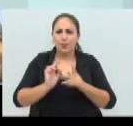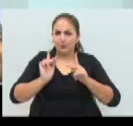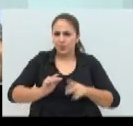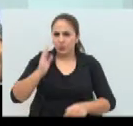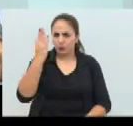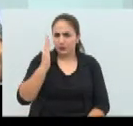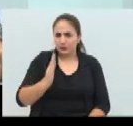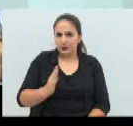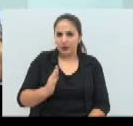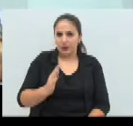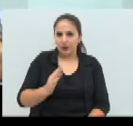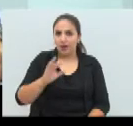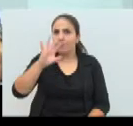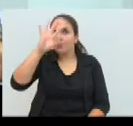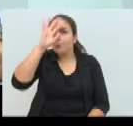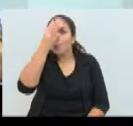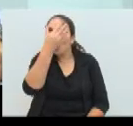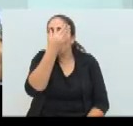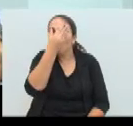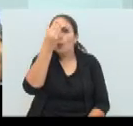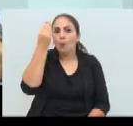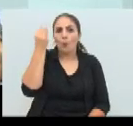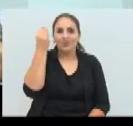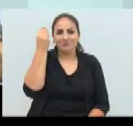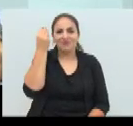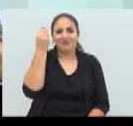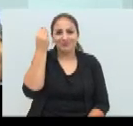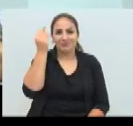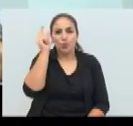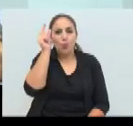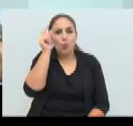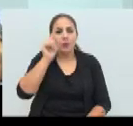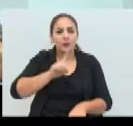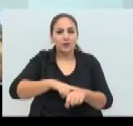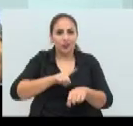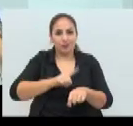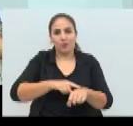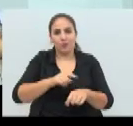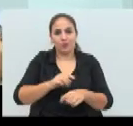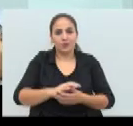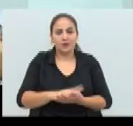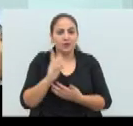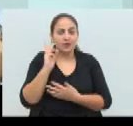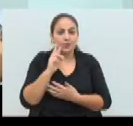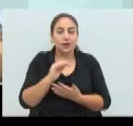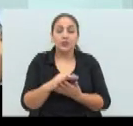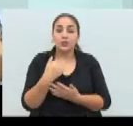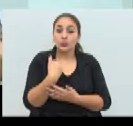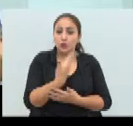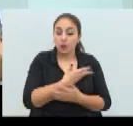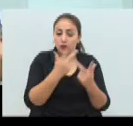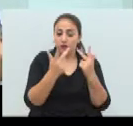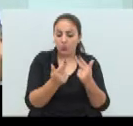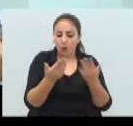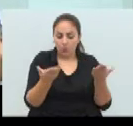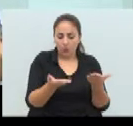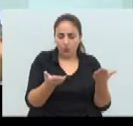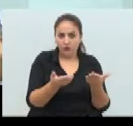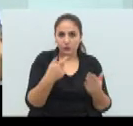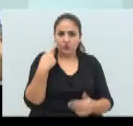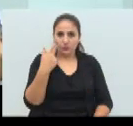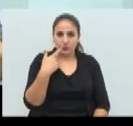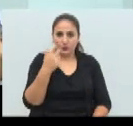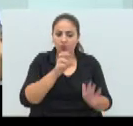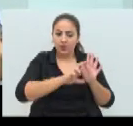reconhecido por ter a memória curta. Fato esse que cabe a nós, que hoje estamos como representantes,